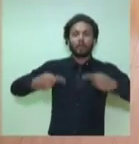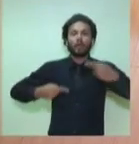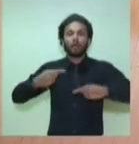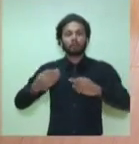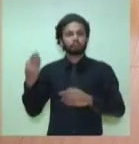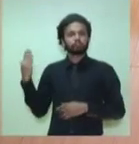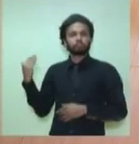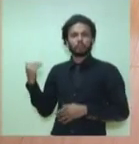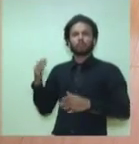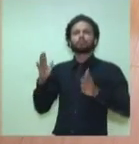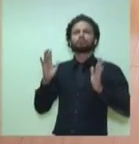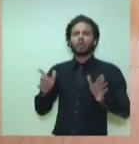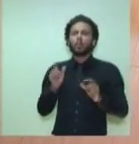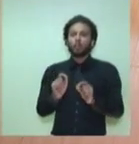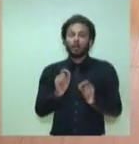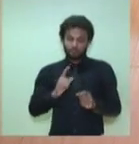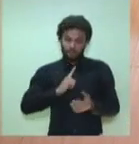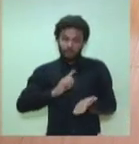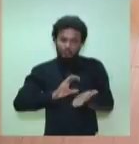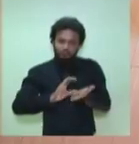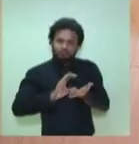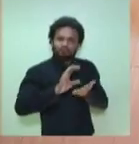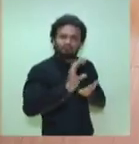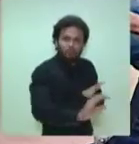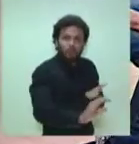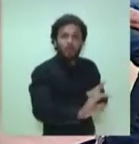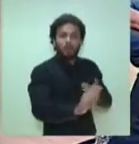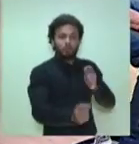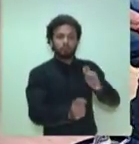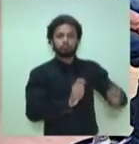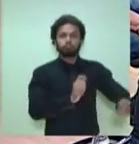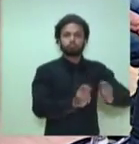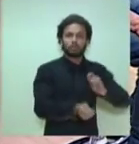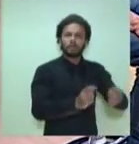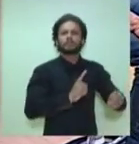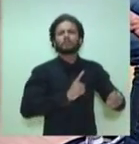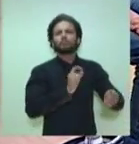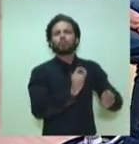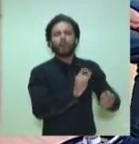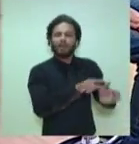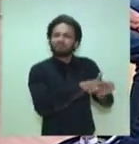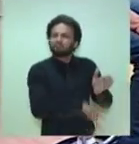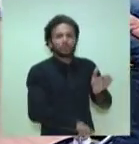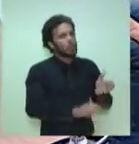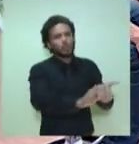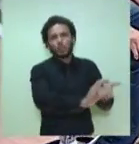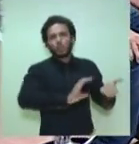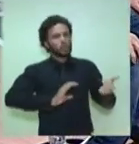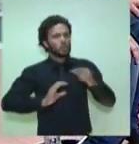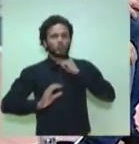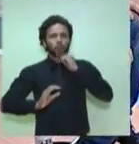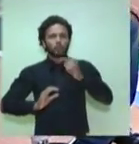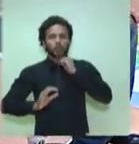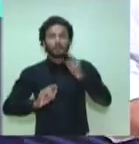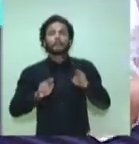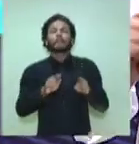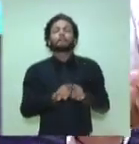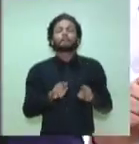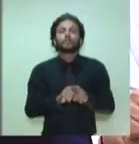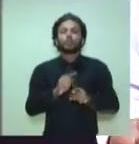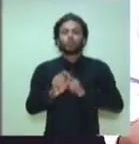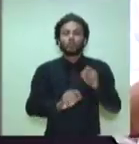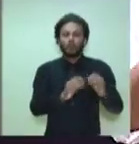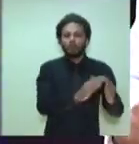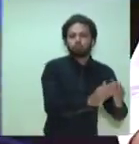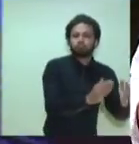Foram feitas aplicações temerárias, aplicações que tiveram resultados negativos no mercado financeiro e também, durante